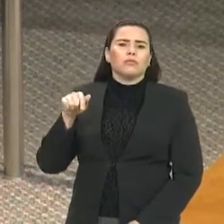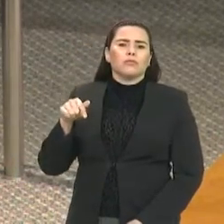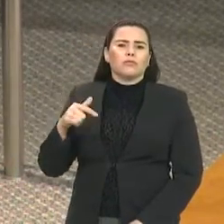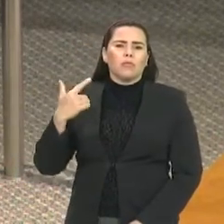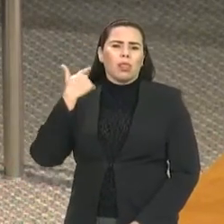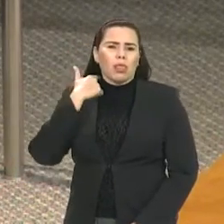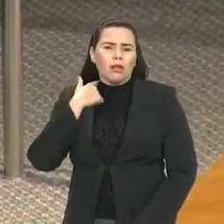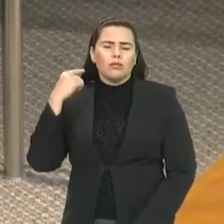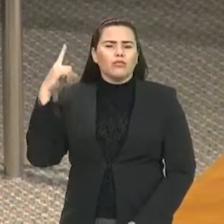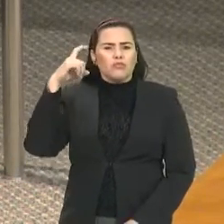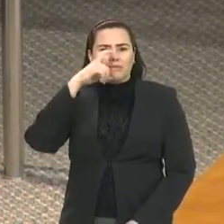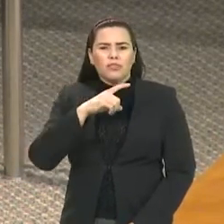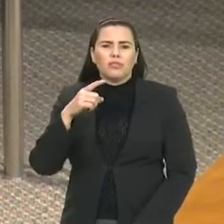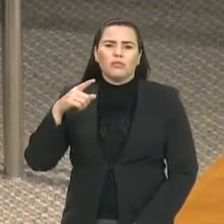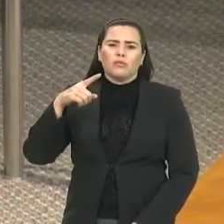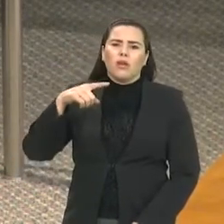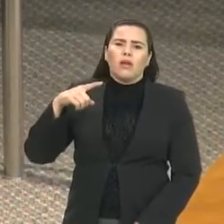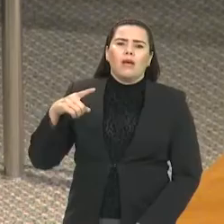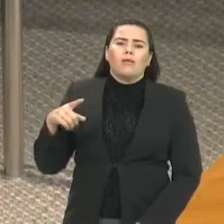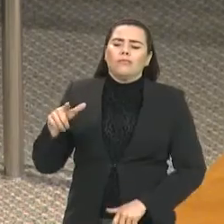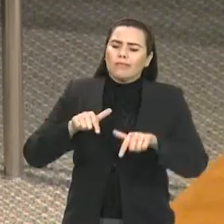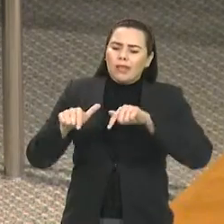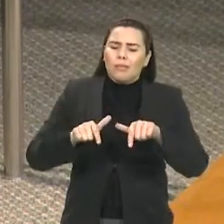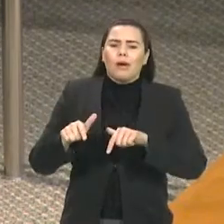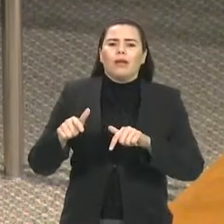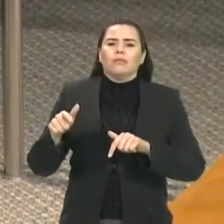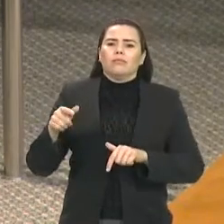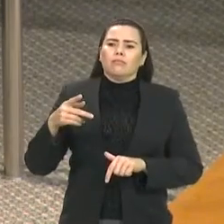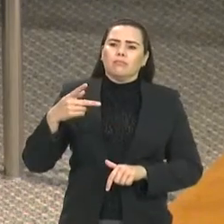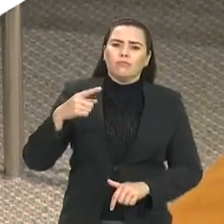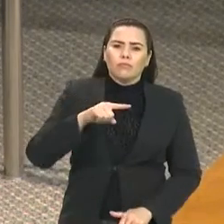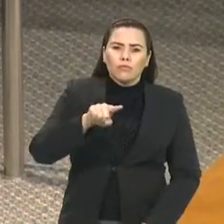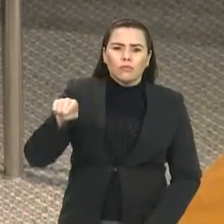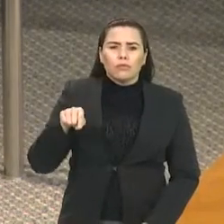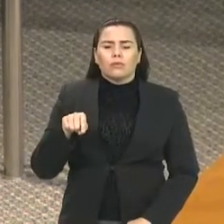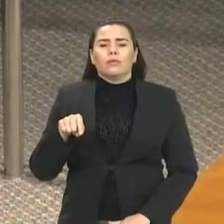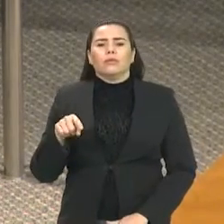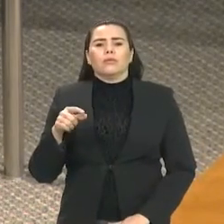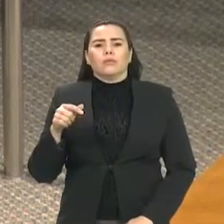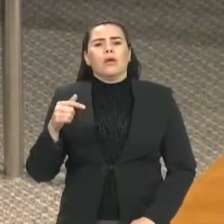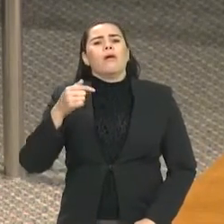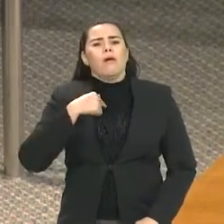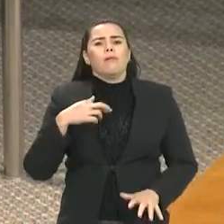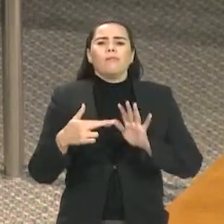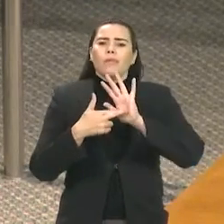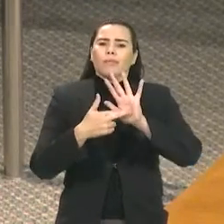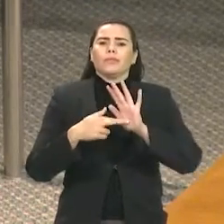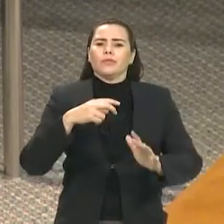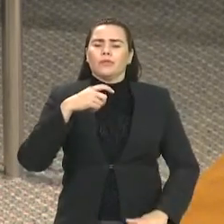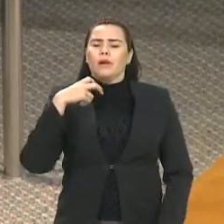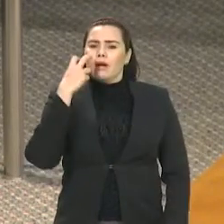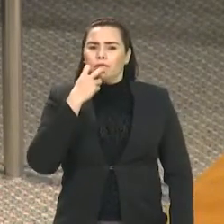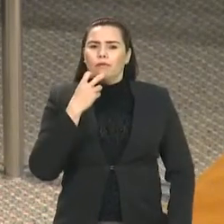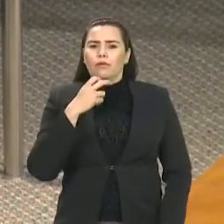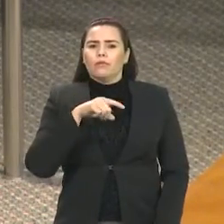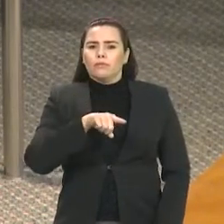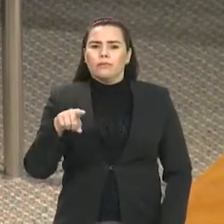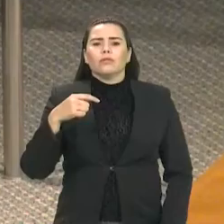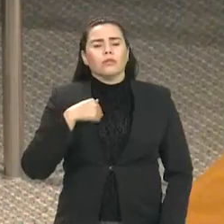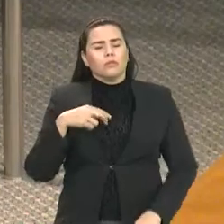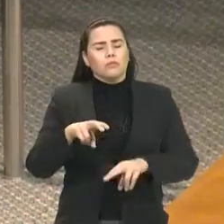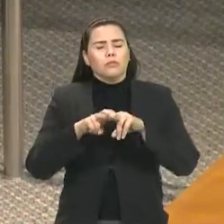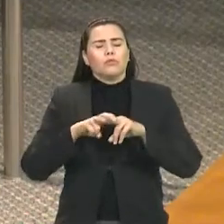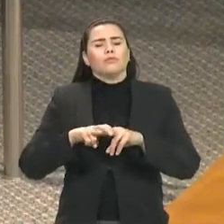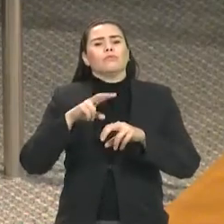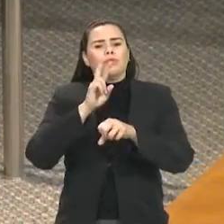vocês. Contem com o professor e deputado Hélio do Curso. Aqui vocês têm voz e vamos continuar na luta em defesa de